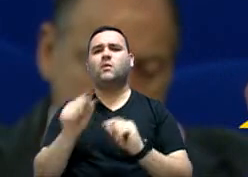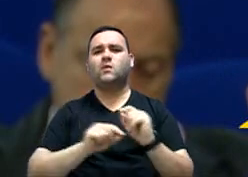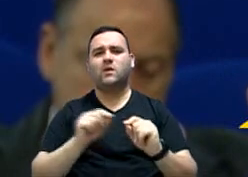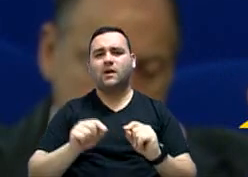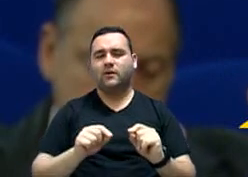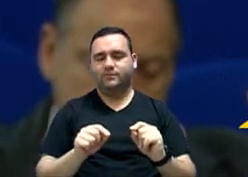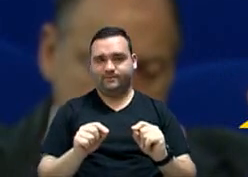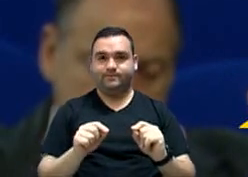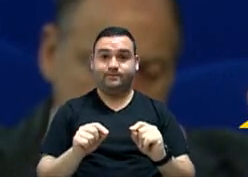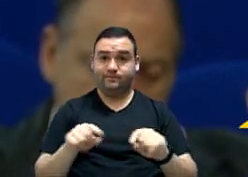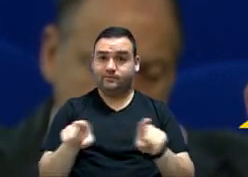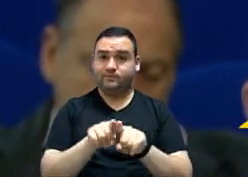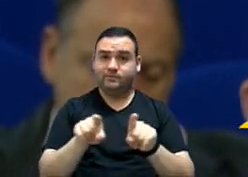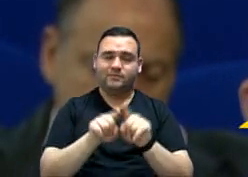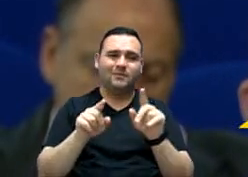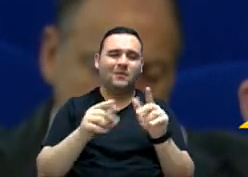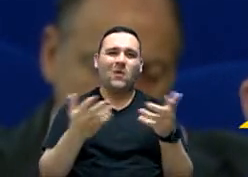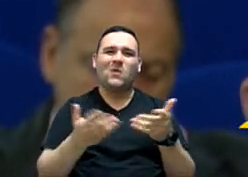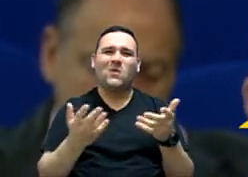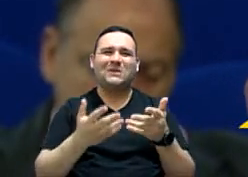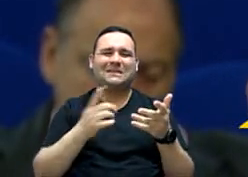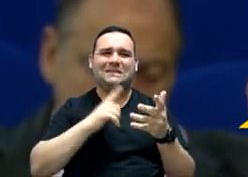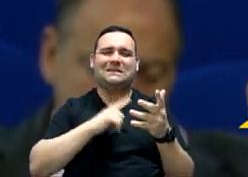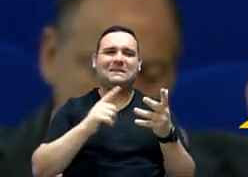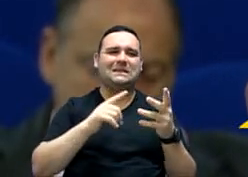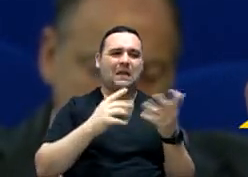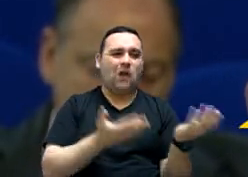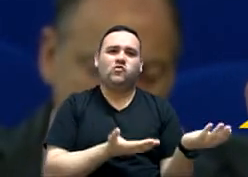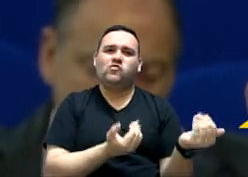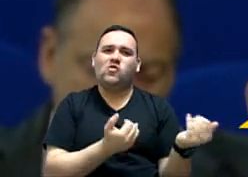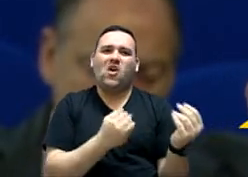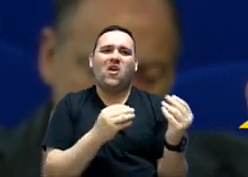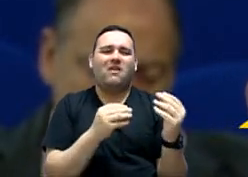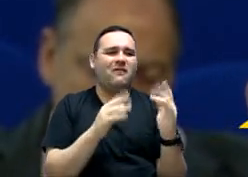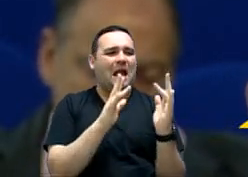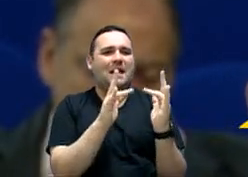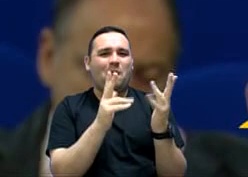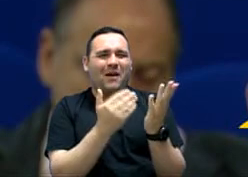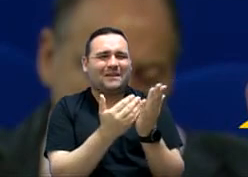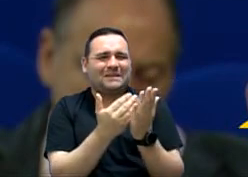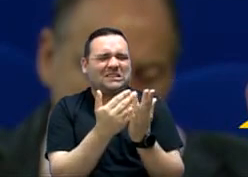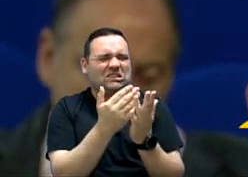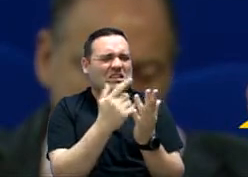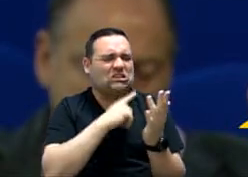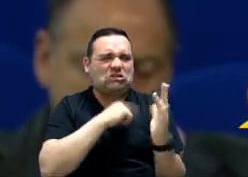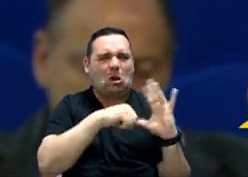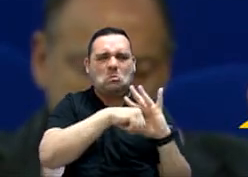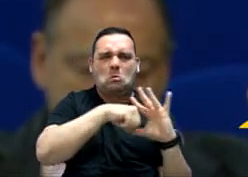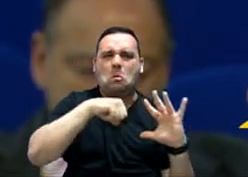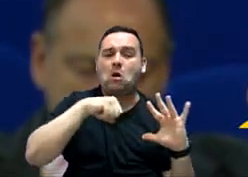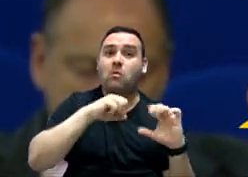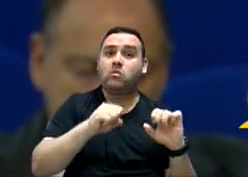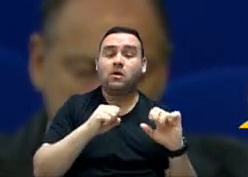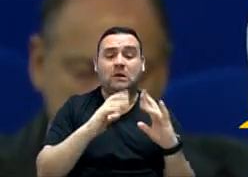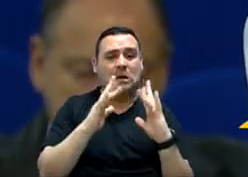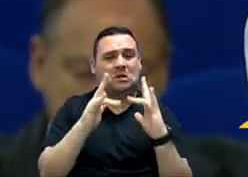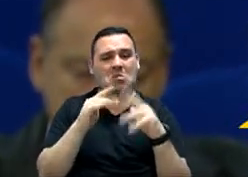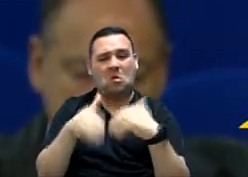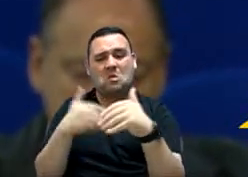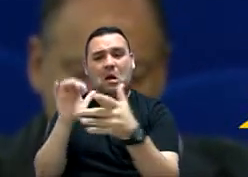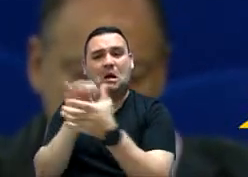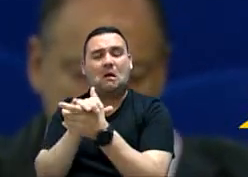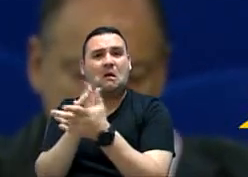até os relacionamentos violentos entre adolescentes. Isso pode se perpetuar depois num namoro, depois